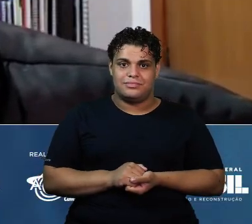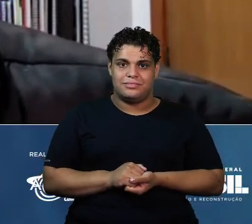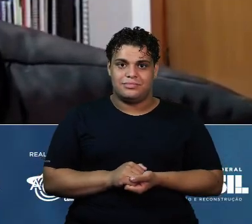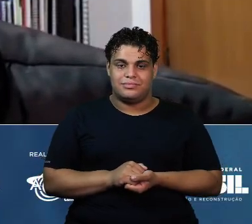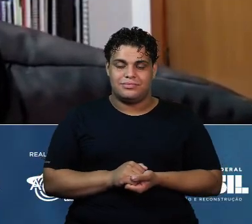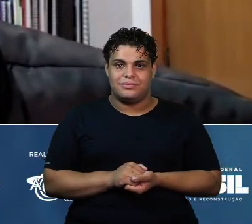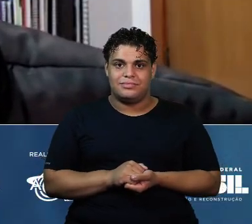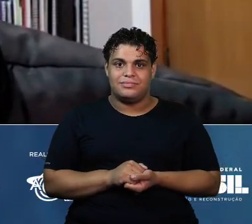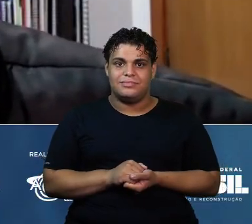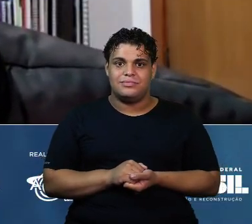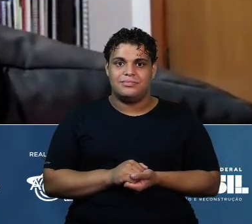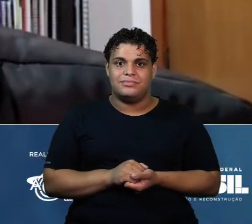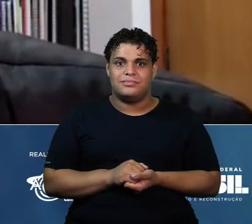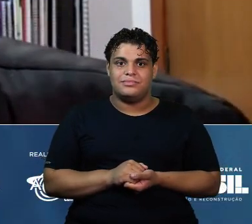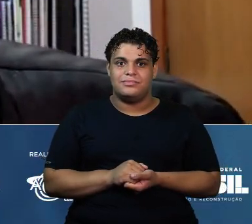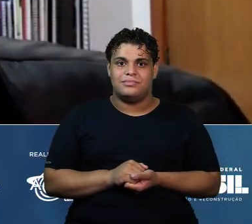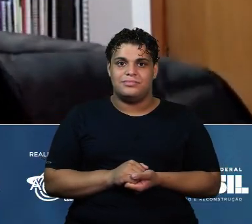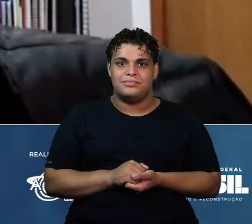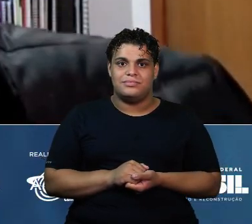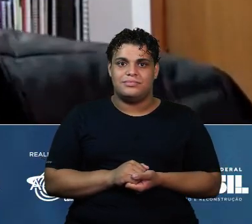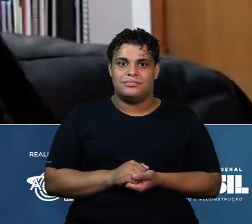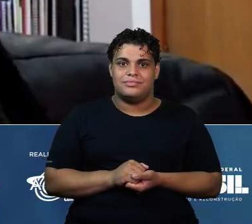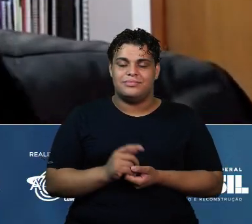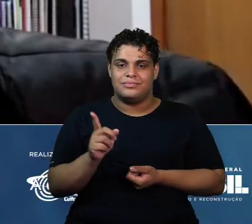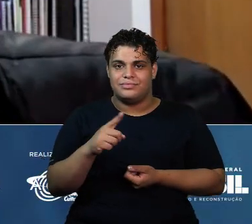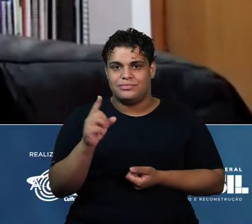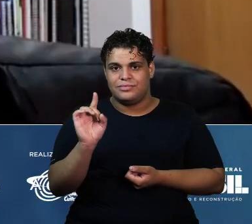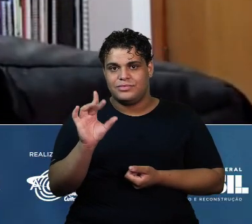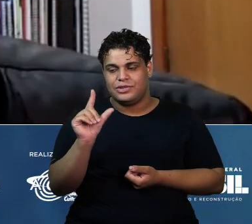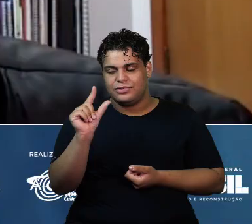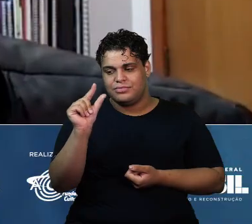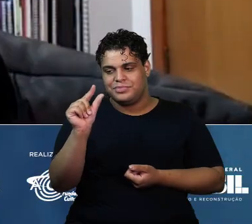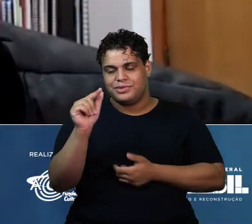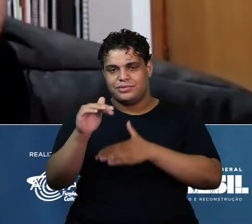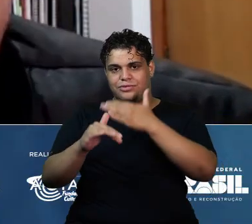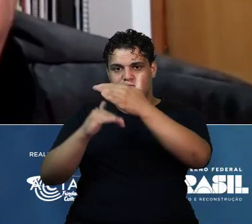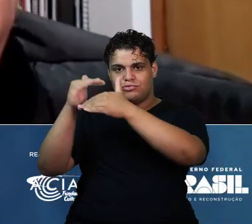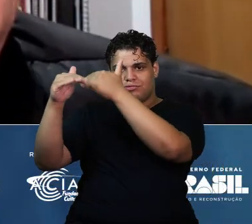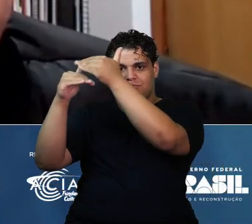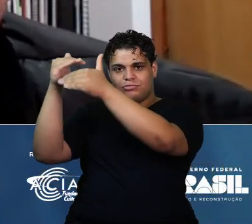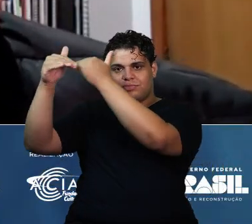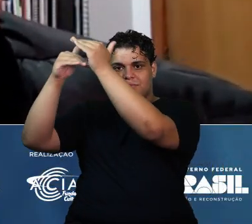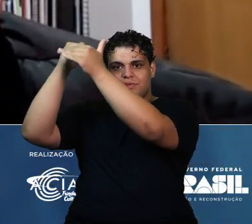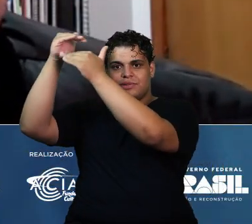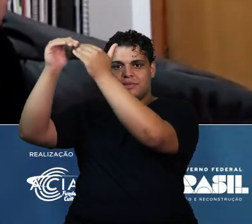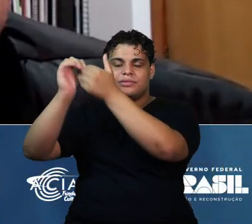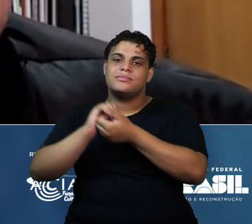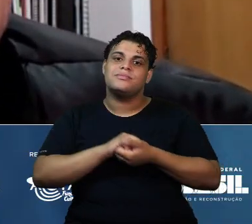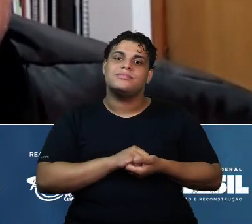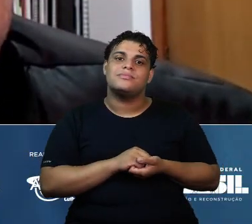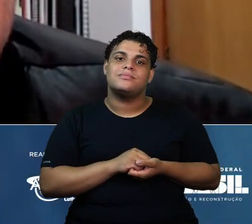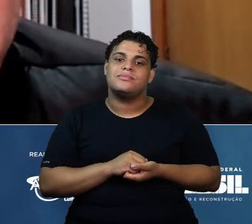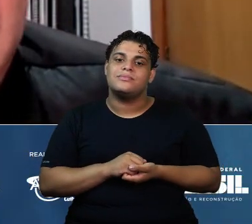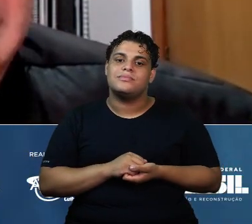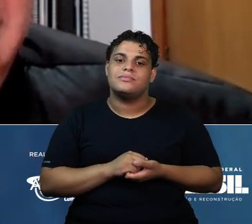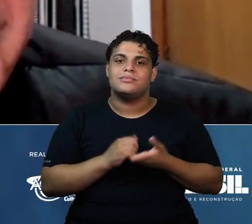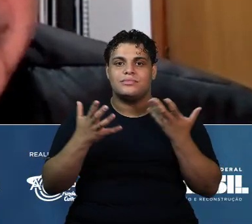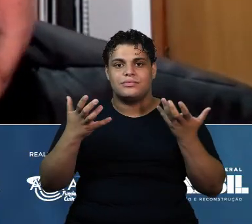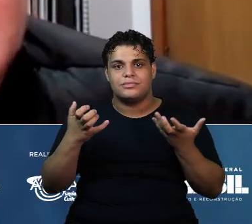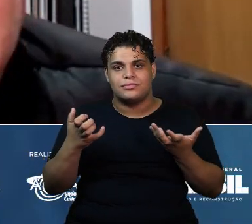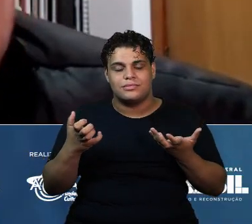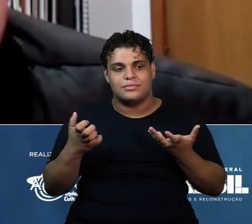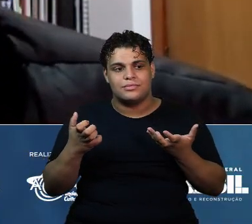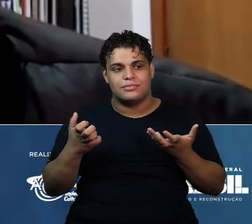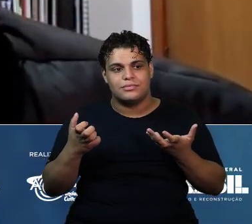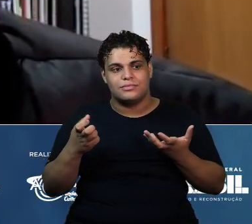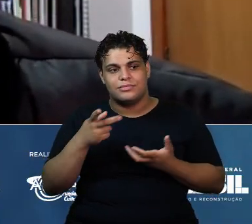gente é um pedacinho de todo um processo, né? Eu queria deixar uma frase